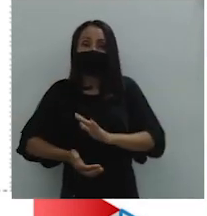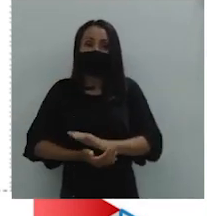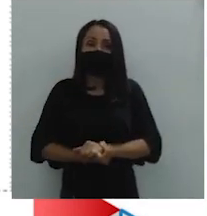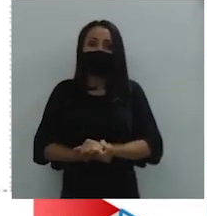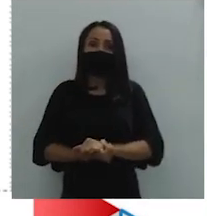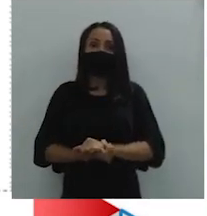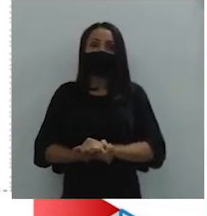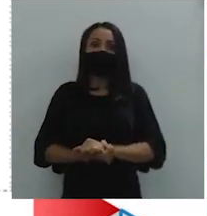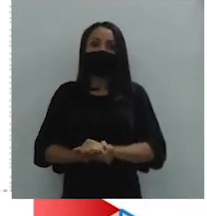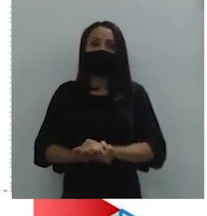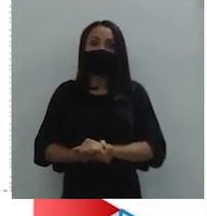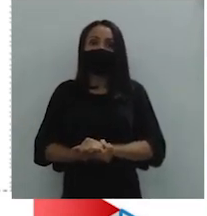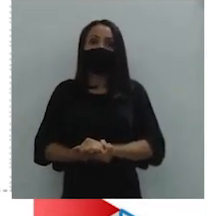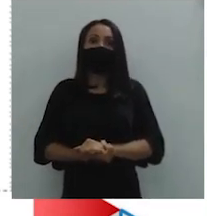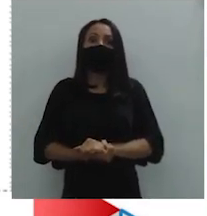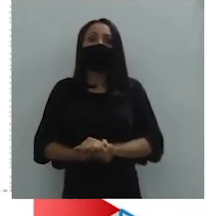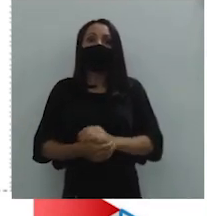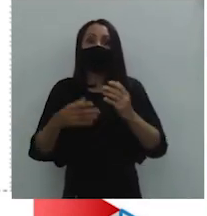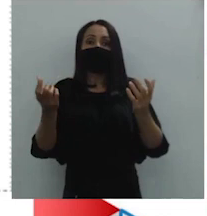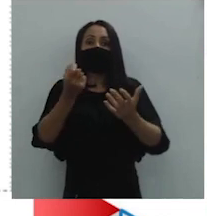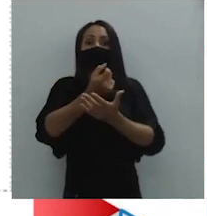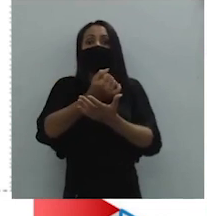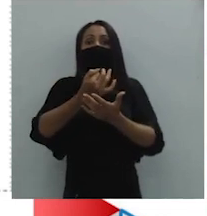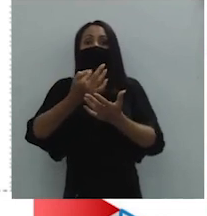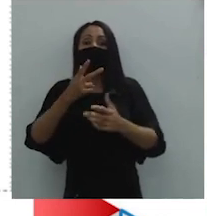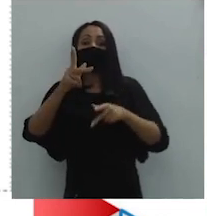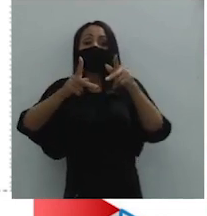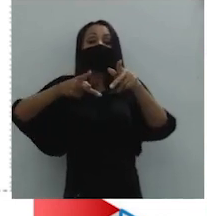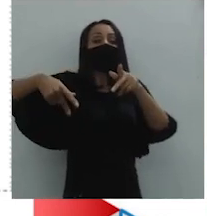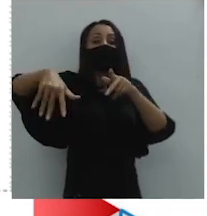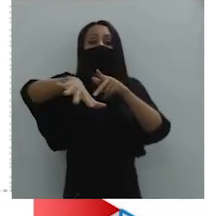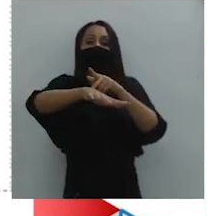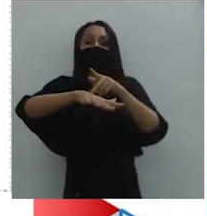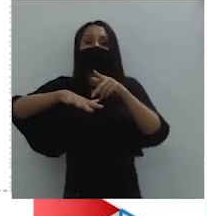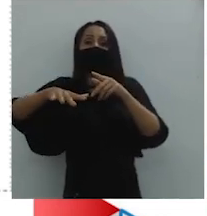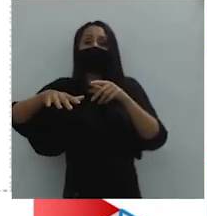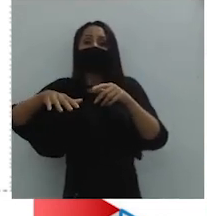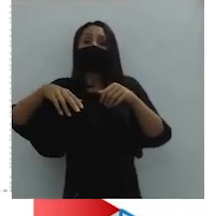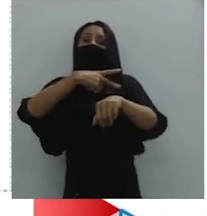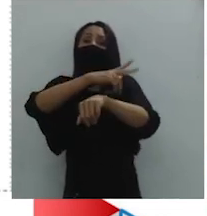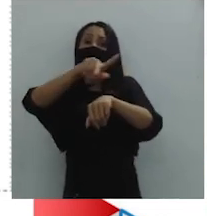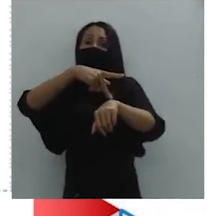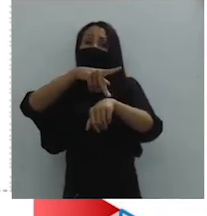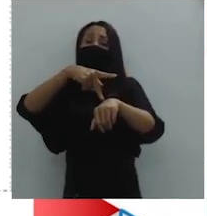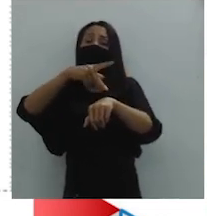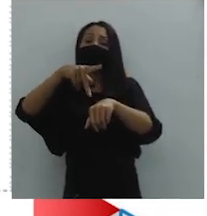produtos e especiarias para o quantitativo populacional. Tem países,